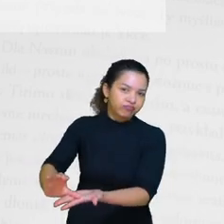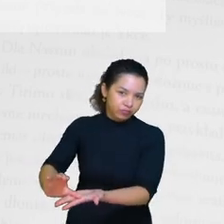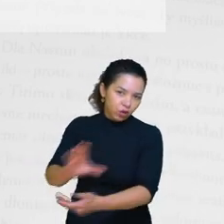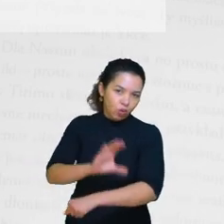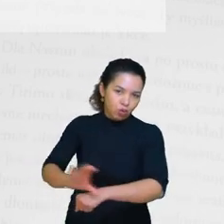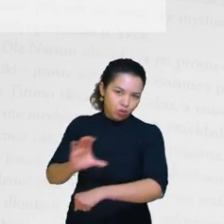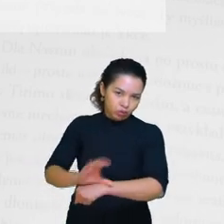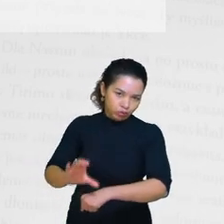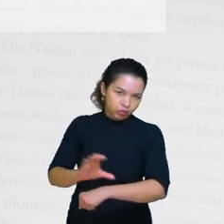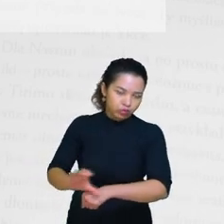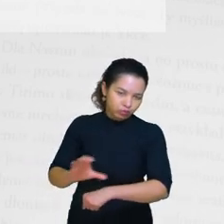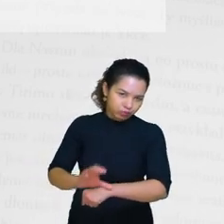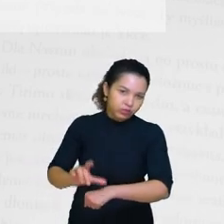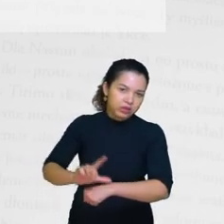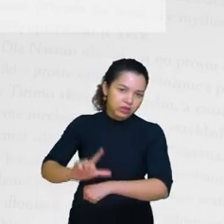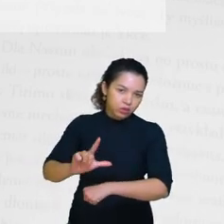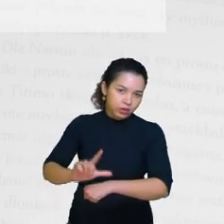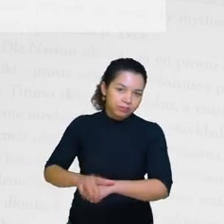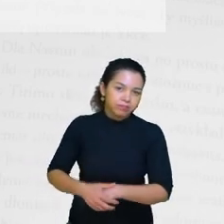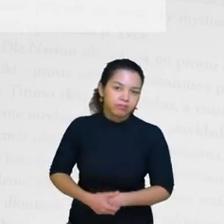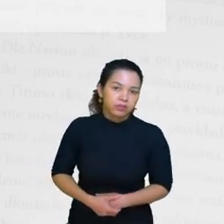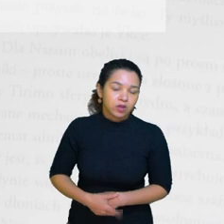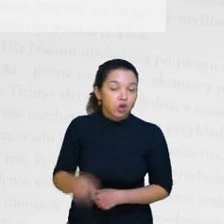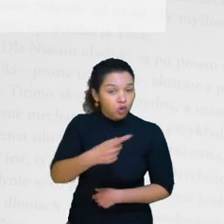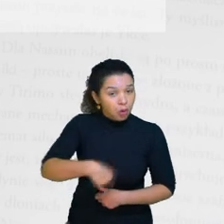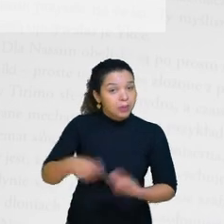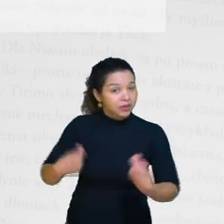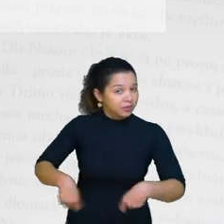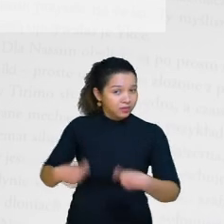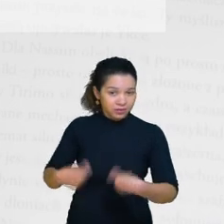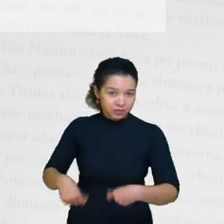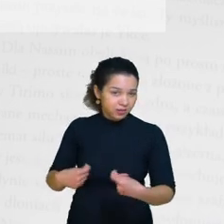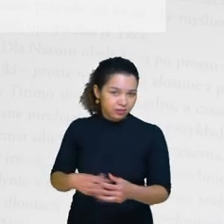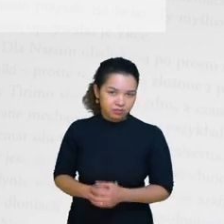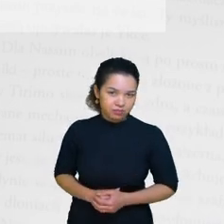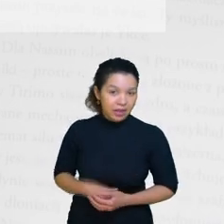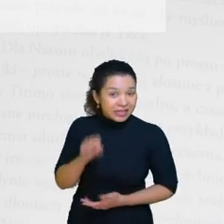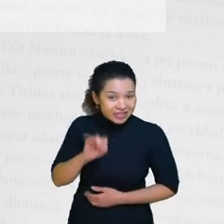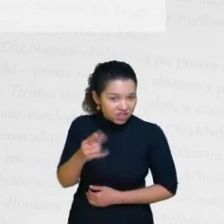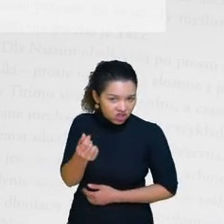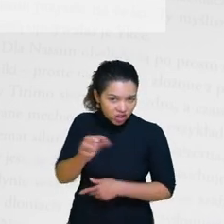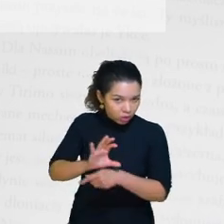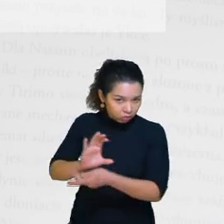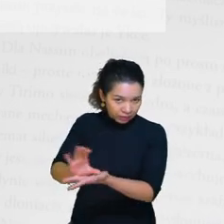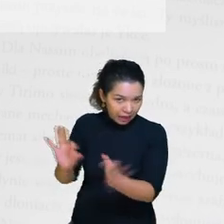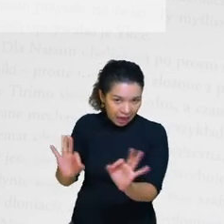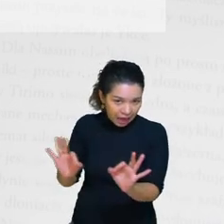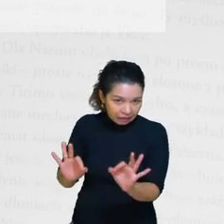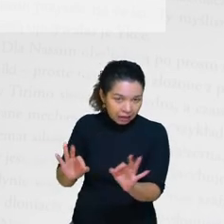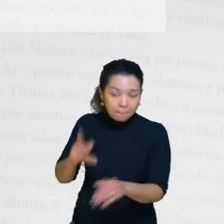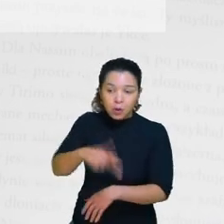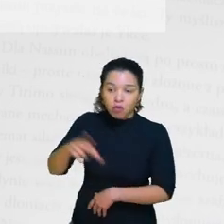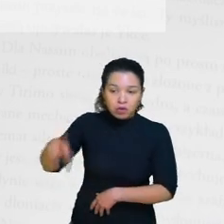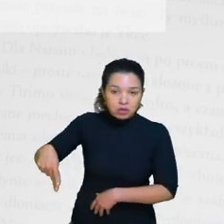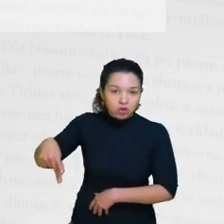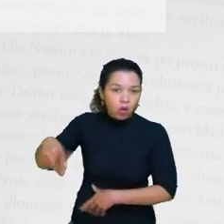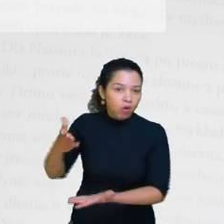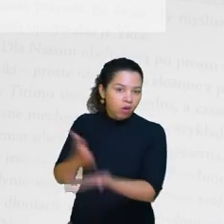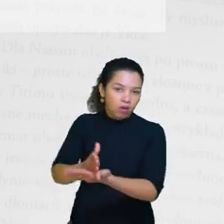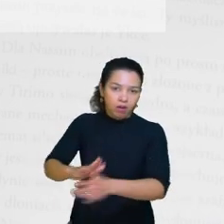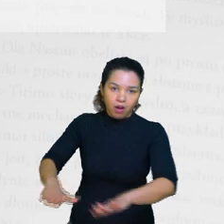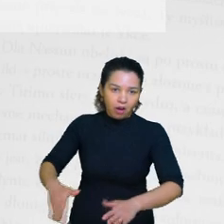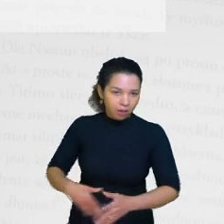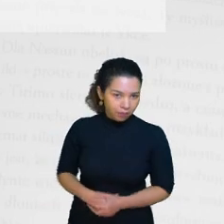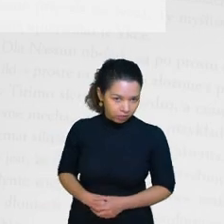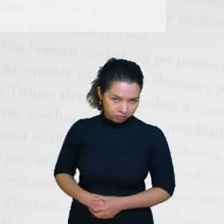licenciatura porque nós precisamos Senão nós vamos ter um apagão de professores e não só nas áreas de física química e